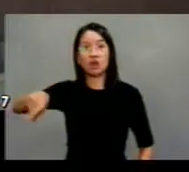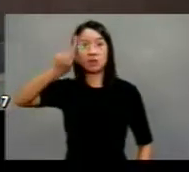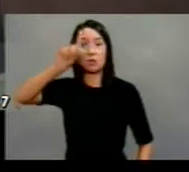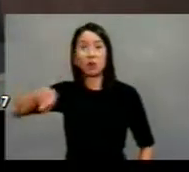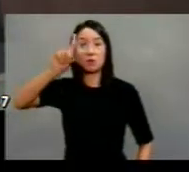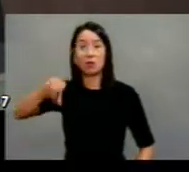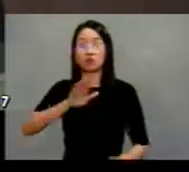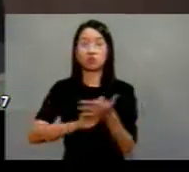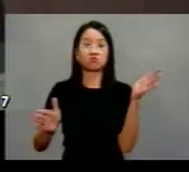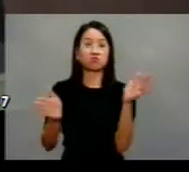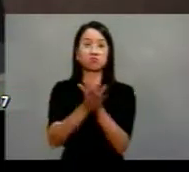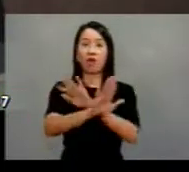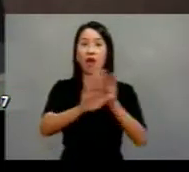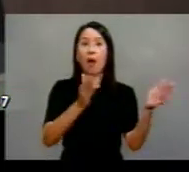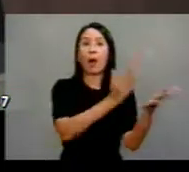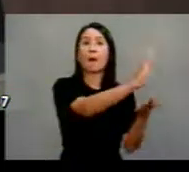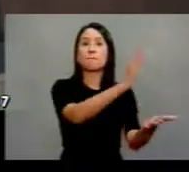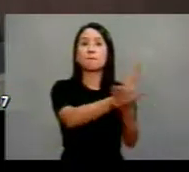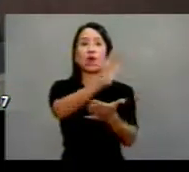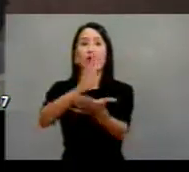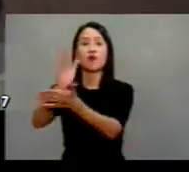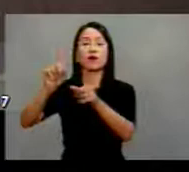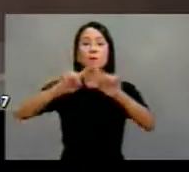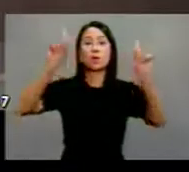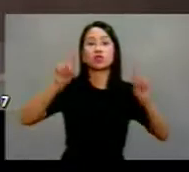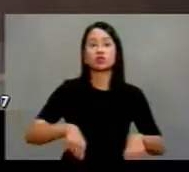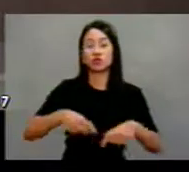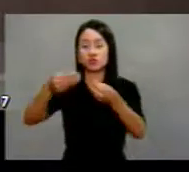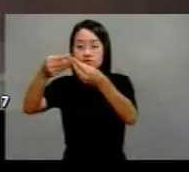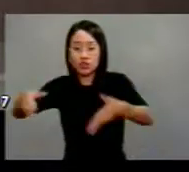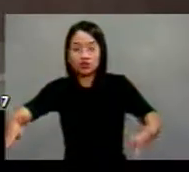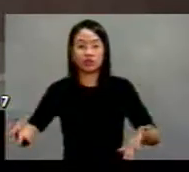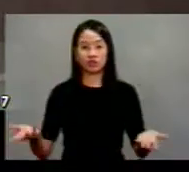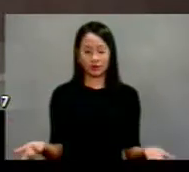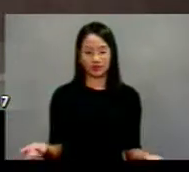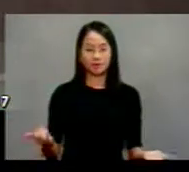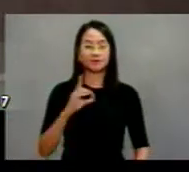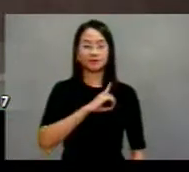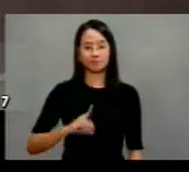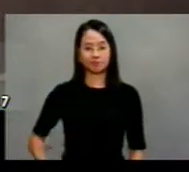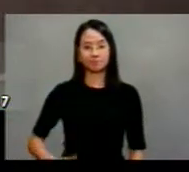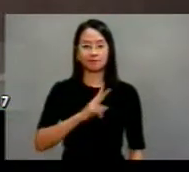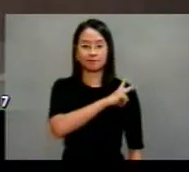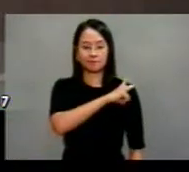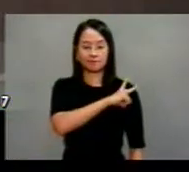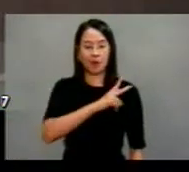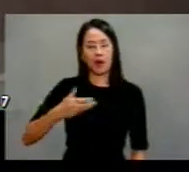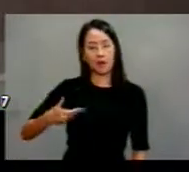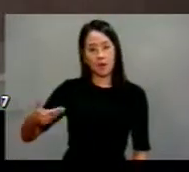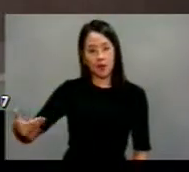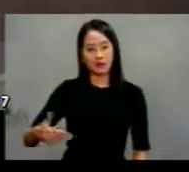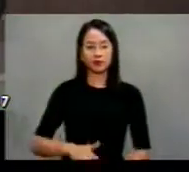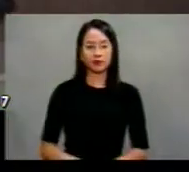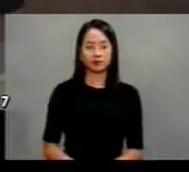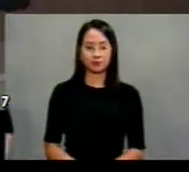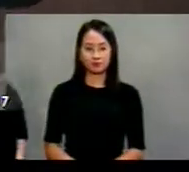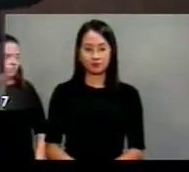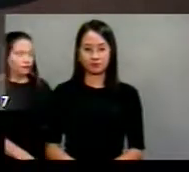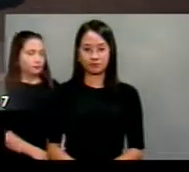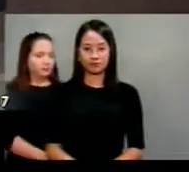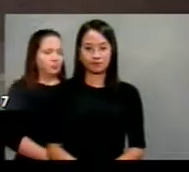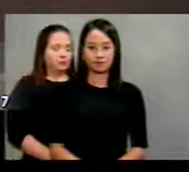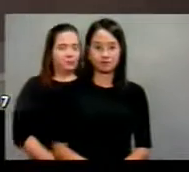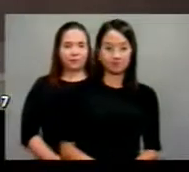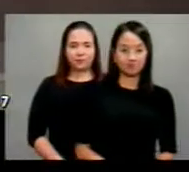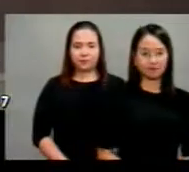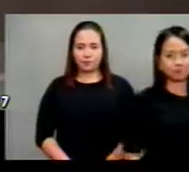Federal, aprovar essa reforma trabalhista. Deputado Wagner, que me solicitou uma parte. Deputado Renato, primeiro lhe parabenizar